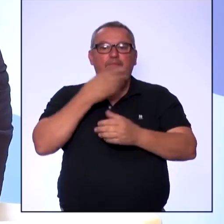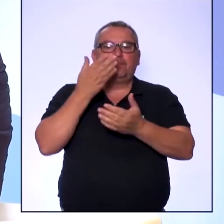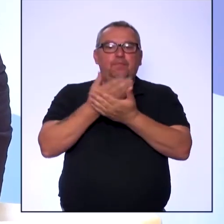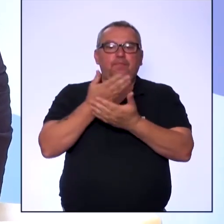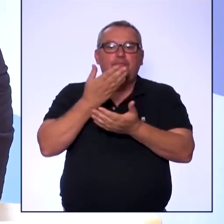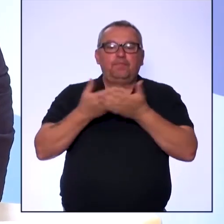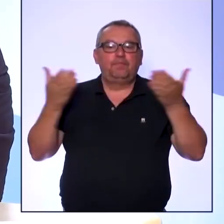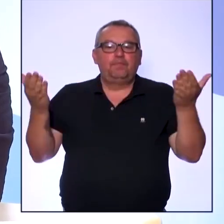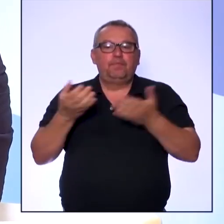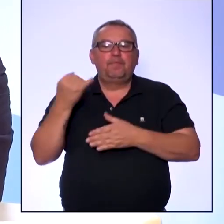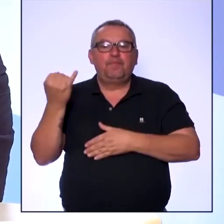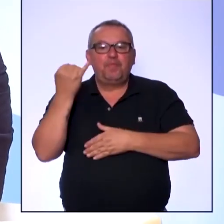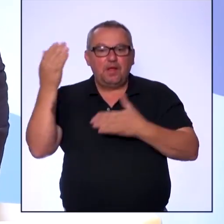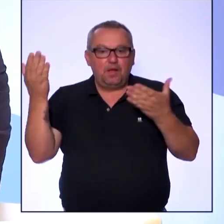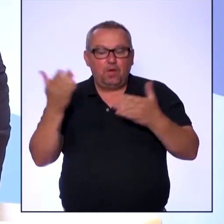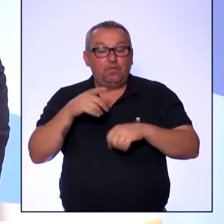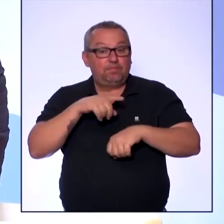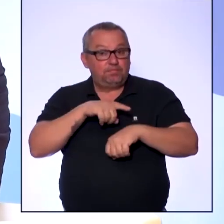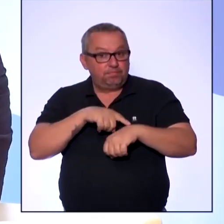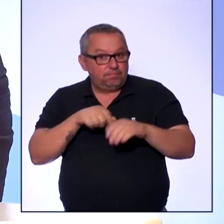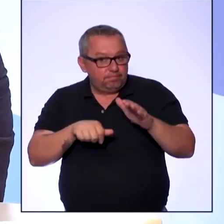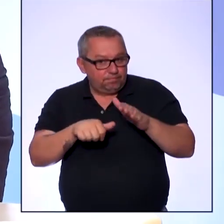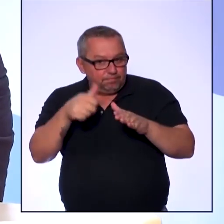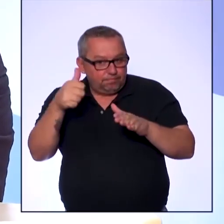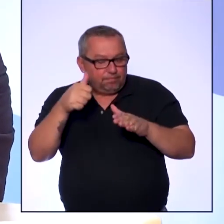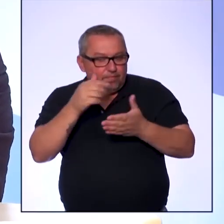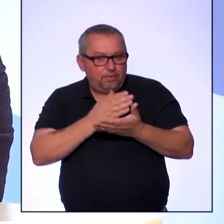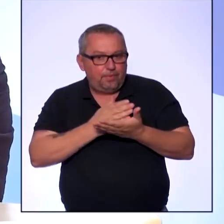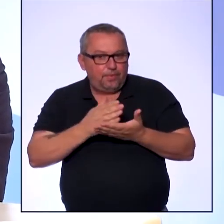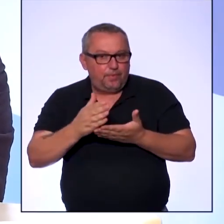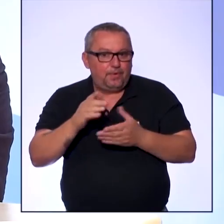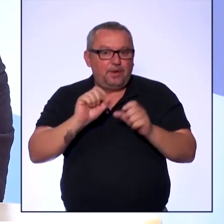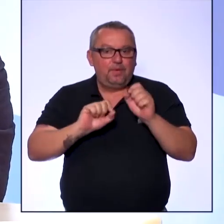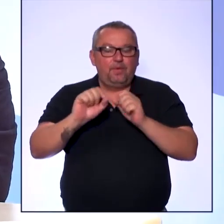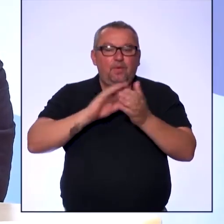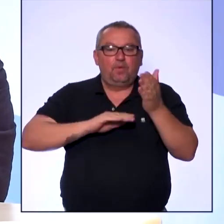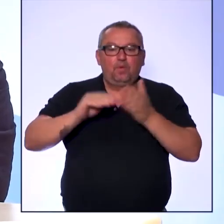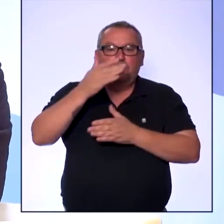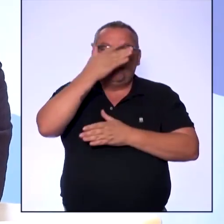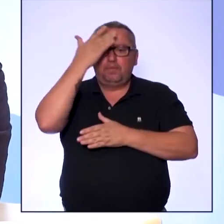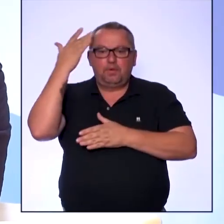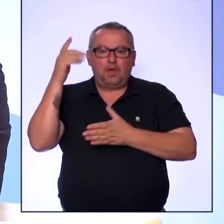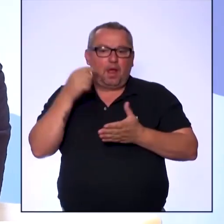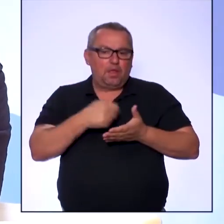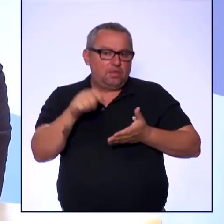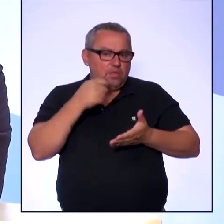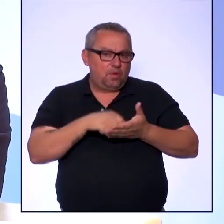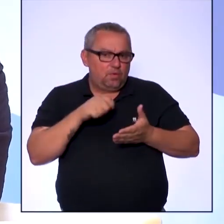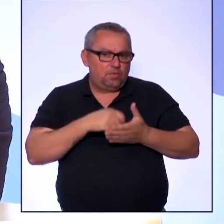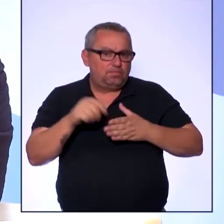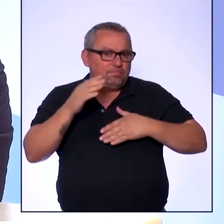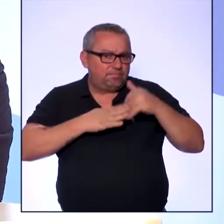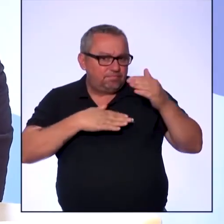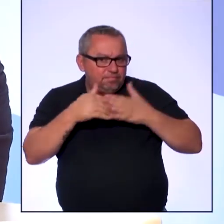né? É importante, nesse primeiro momento, na nossa introdução, que todo mundo, né, anote a